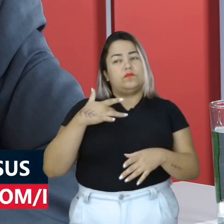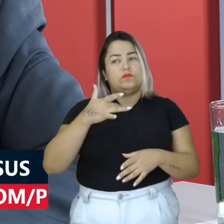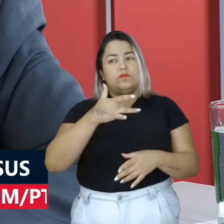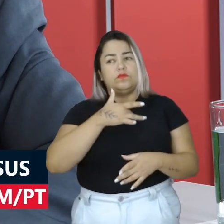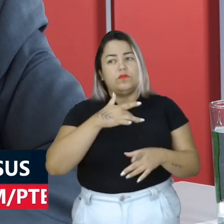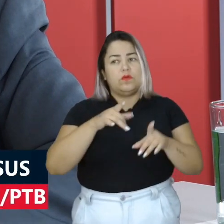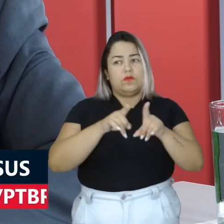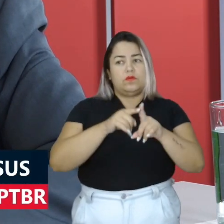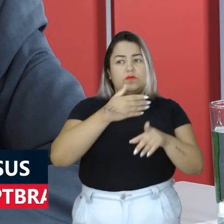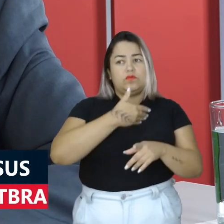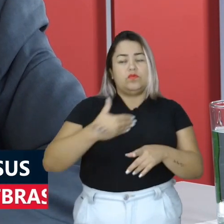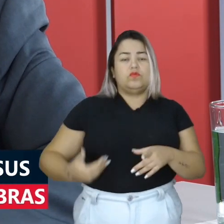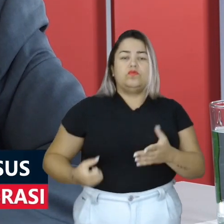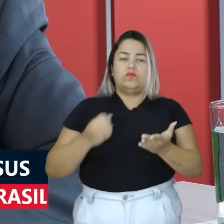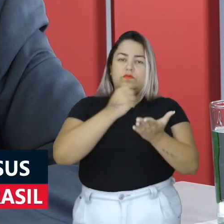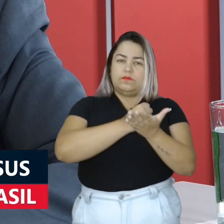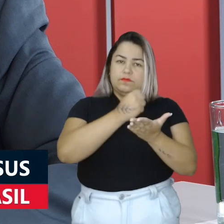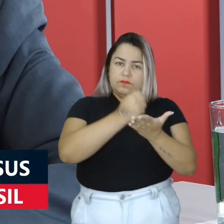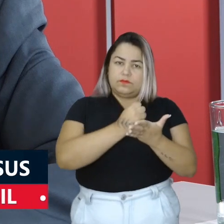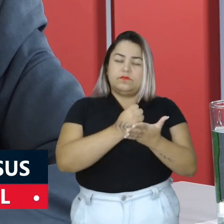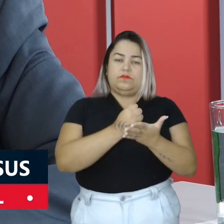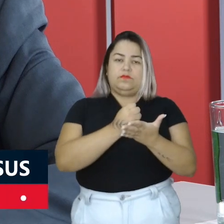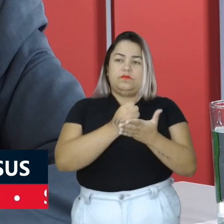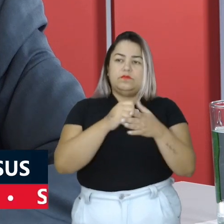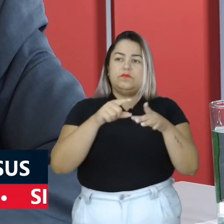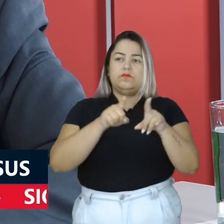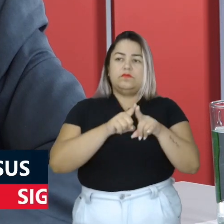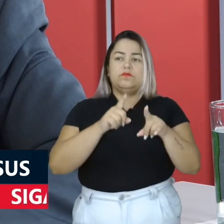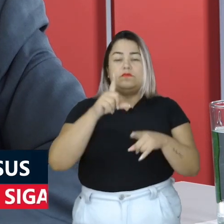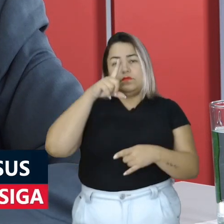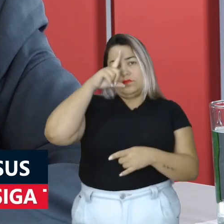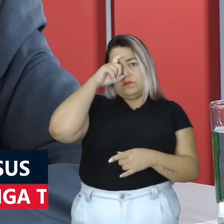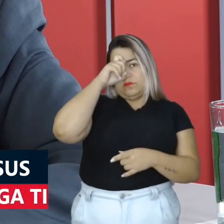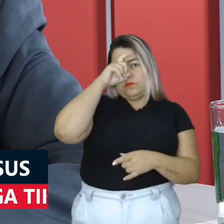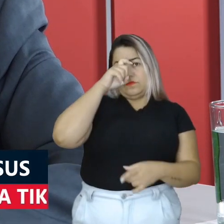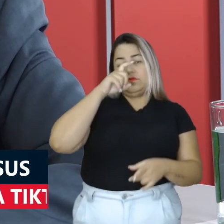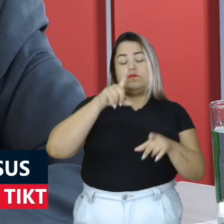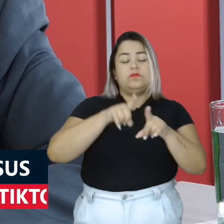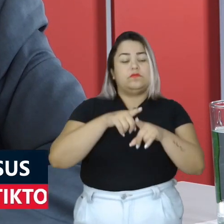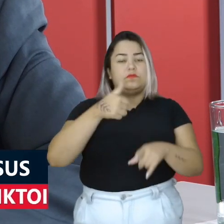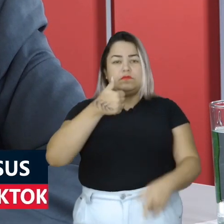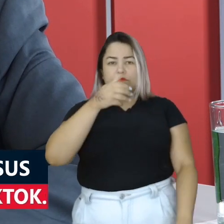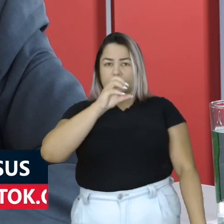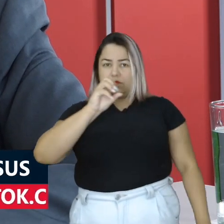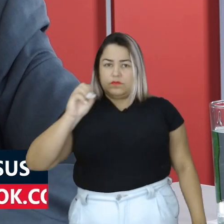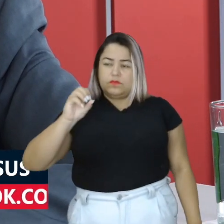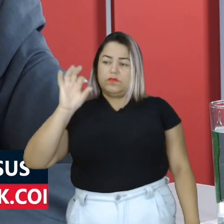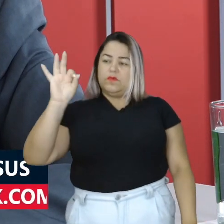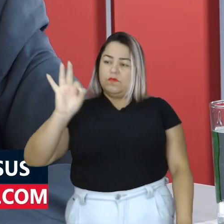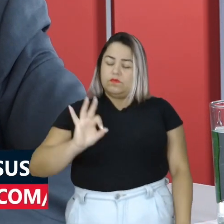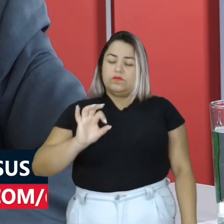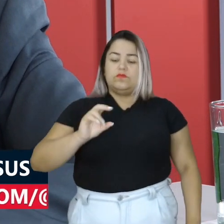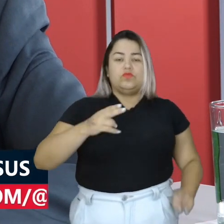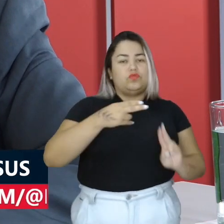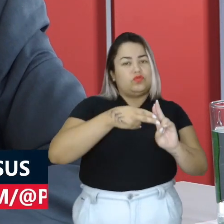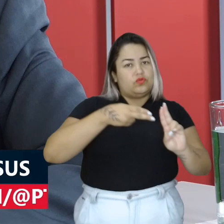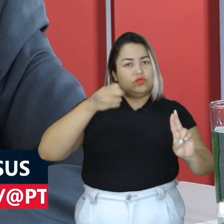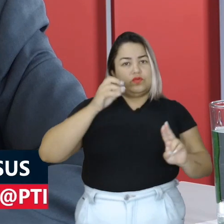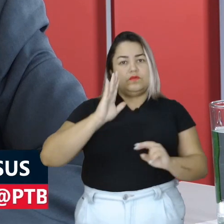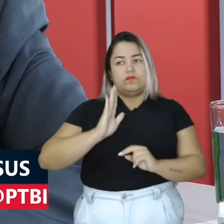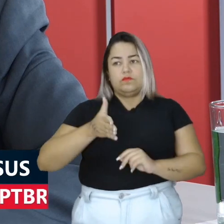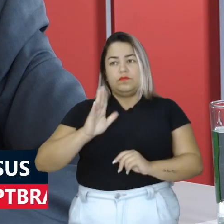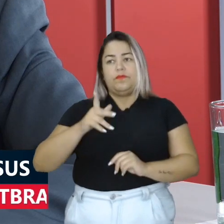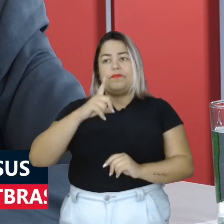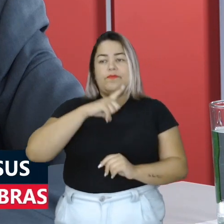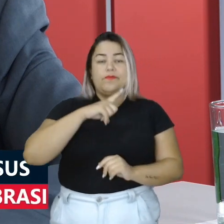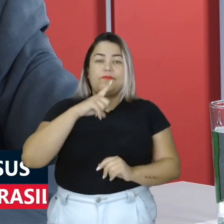rede contratada, especialmente, eu diria, os grandes hospitais filantrópicos, que são 100% SUS, que já tiveram também, por parte